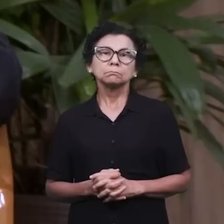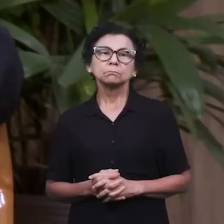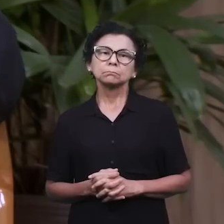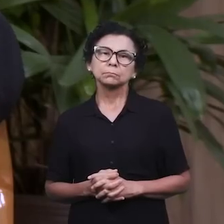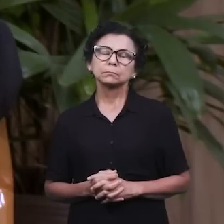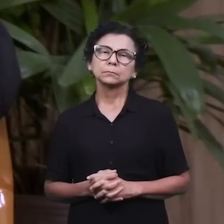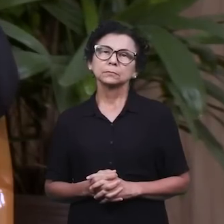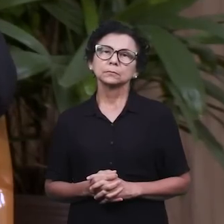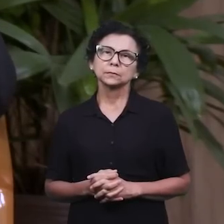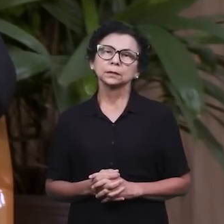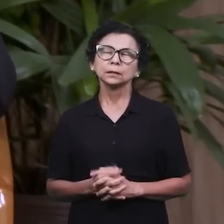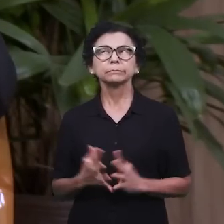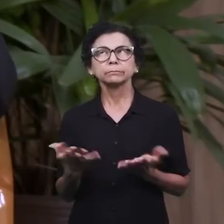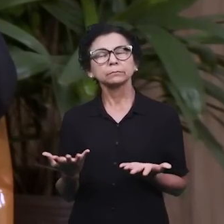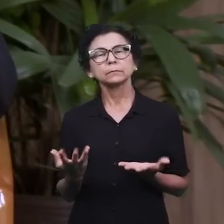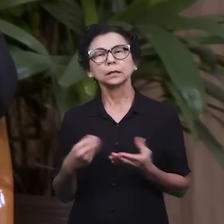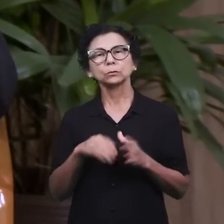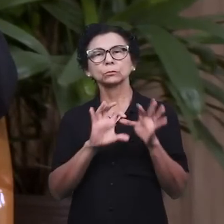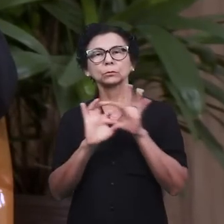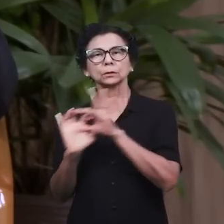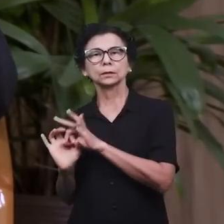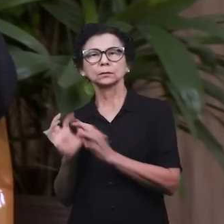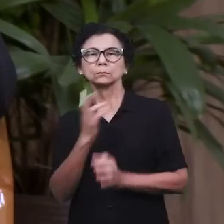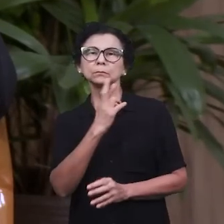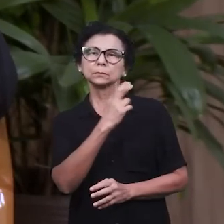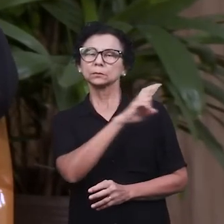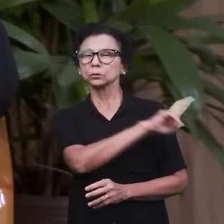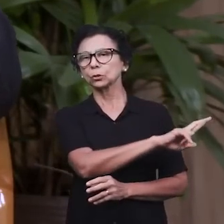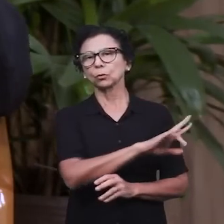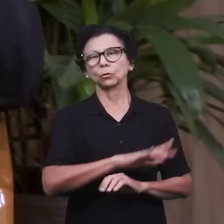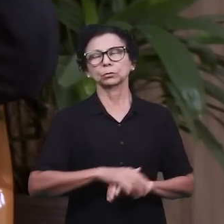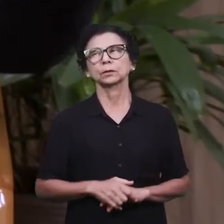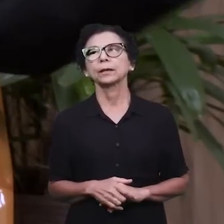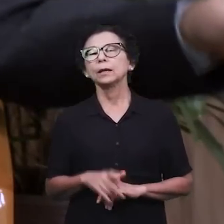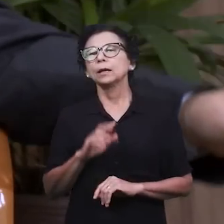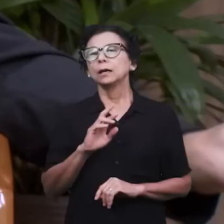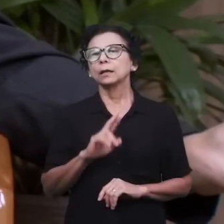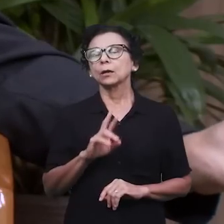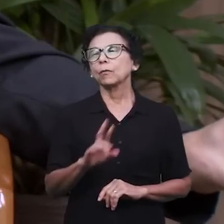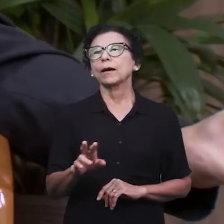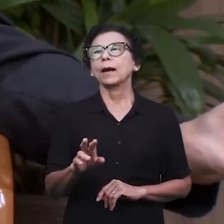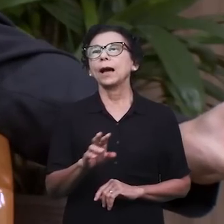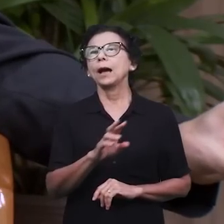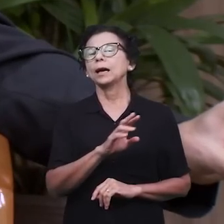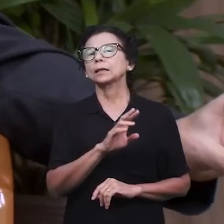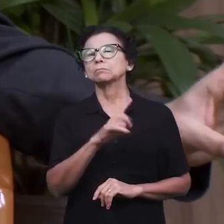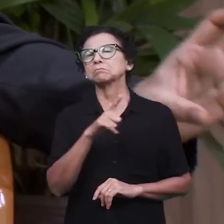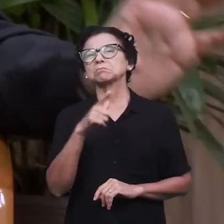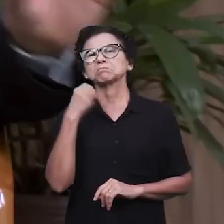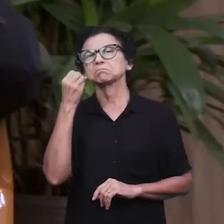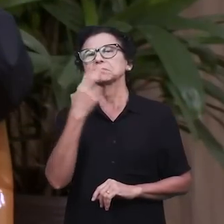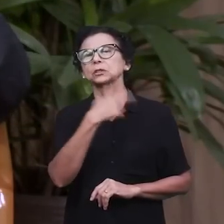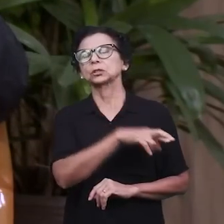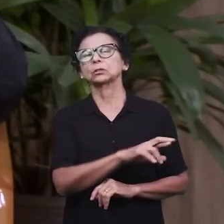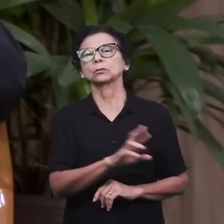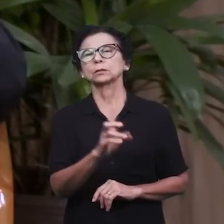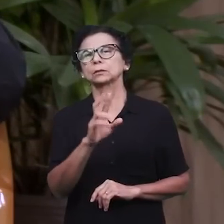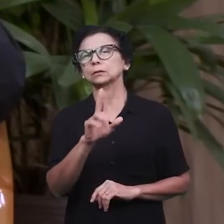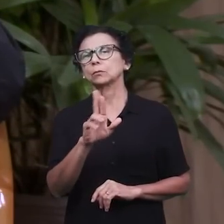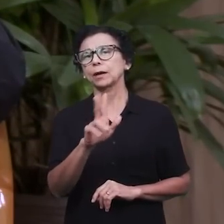aqui, nós estamos falando de 2 igrejas, né, 2 realidades associadas